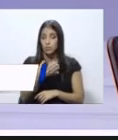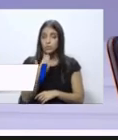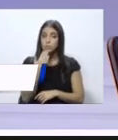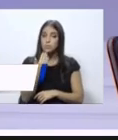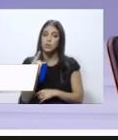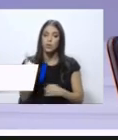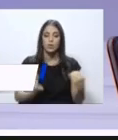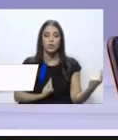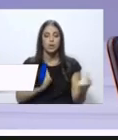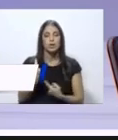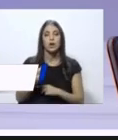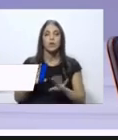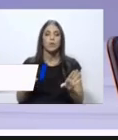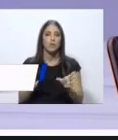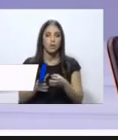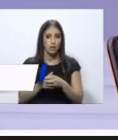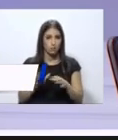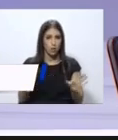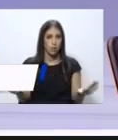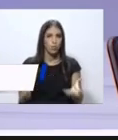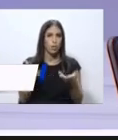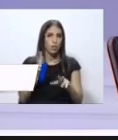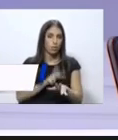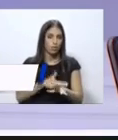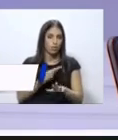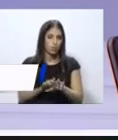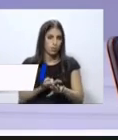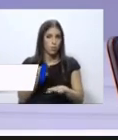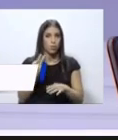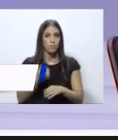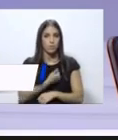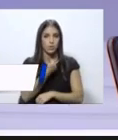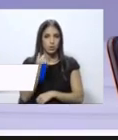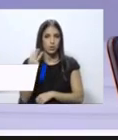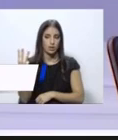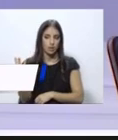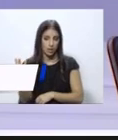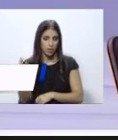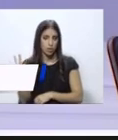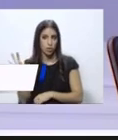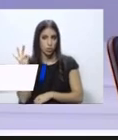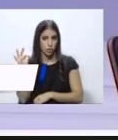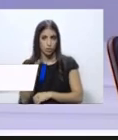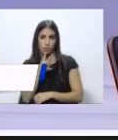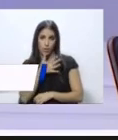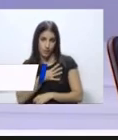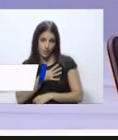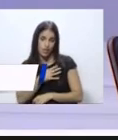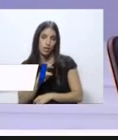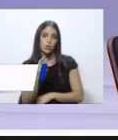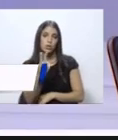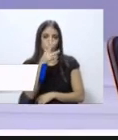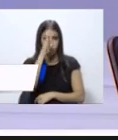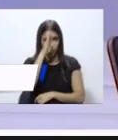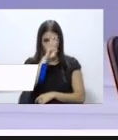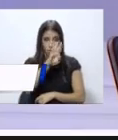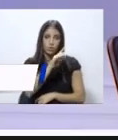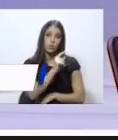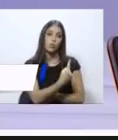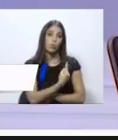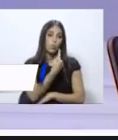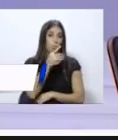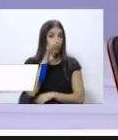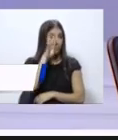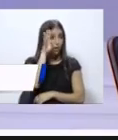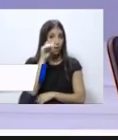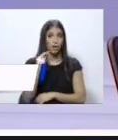para escolher que equipa é que se reforçou melhor. E então, três escolheram o Benfica, dois o Sporting, um o Braga e um o